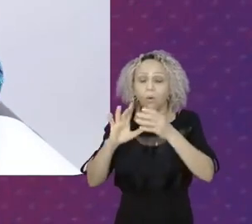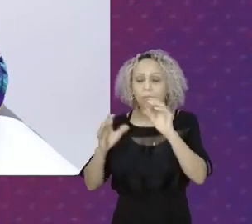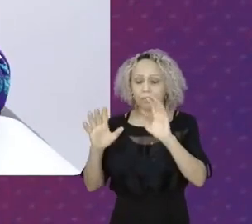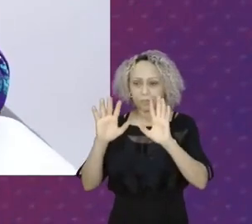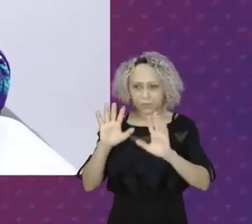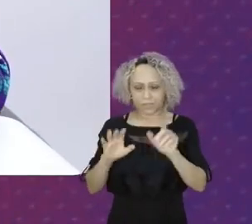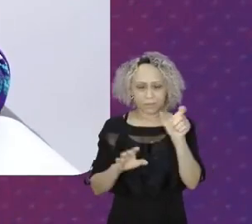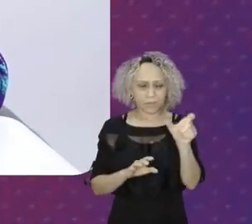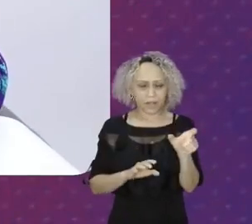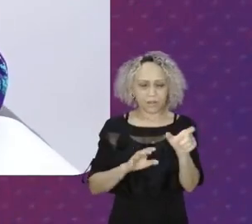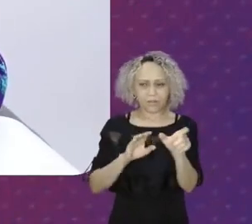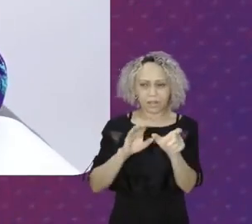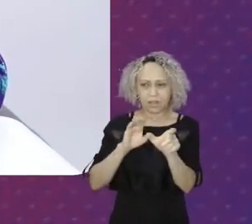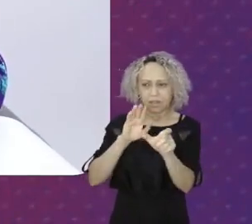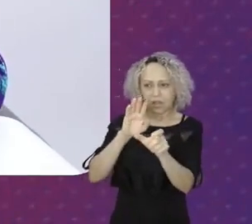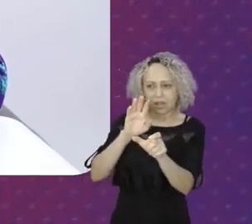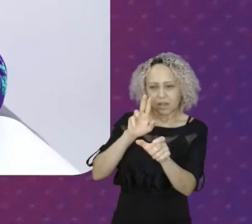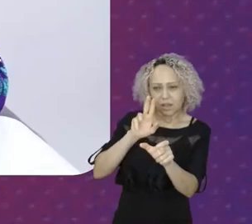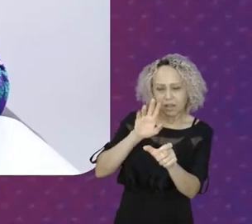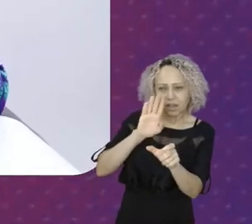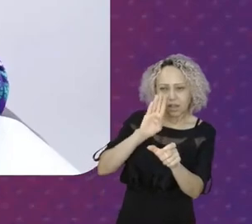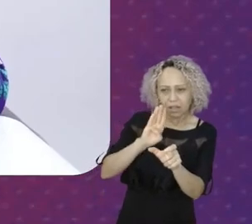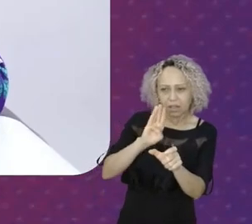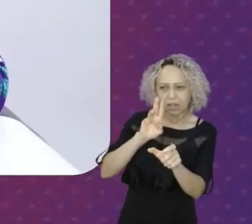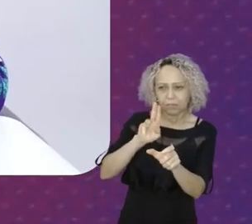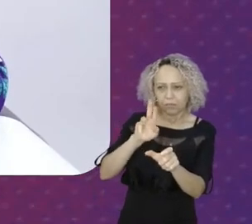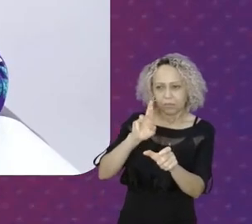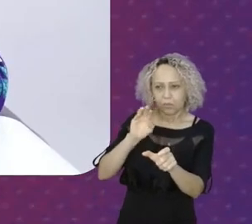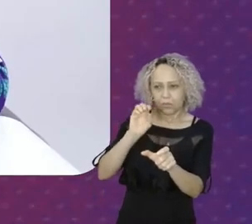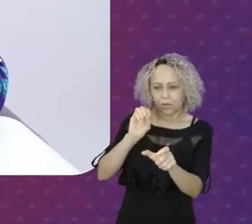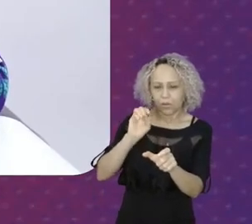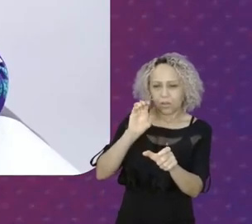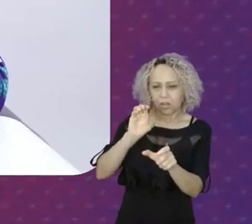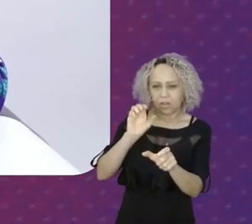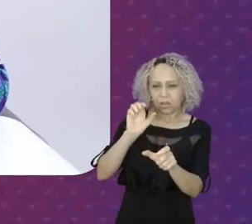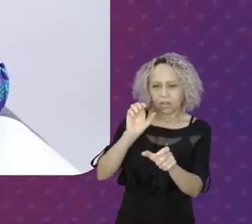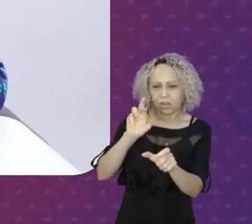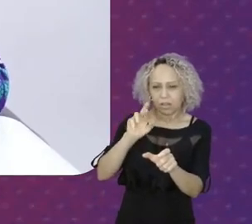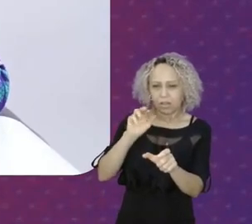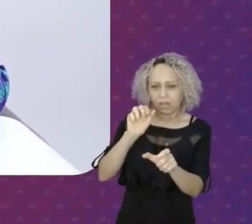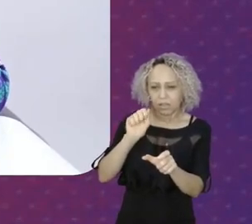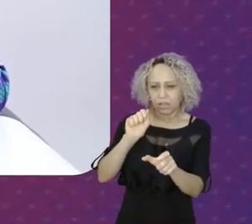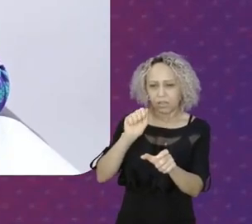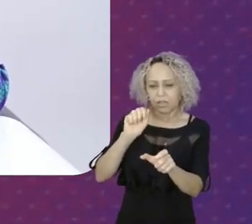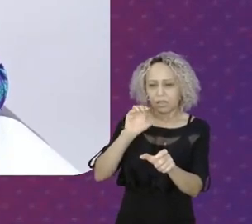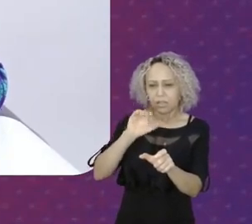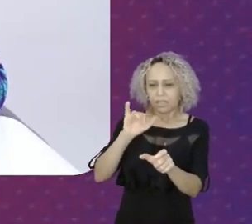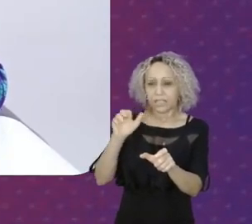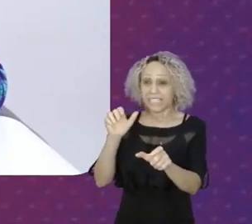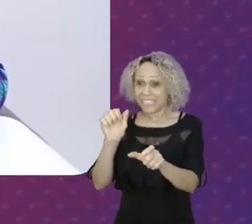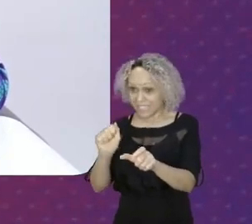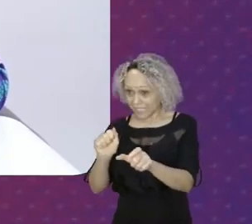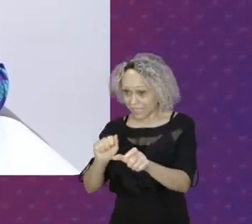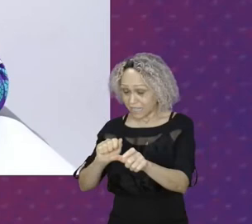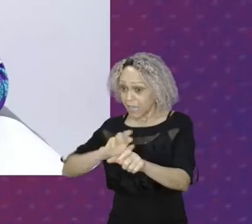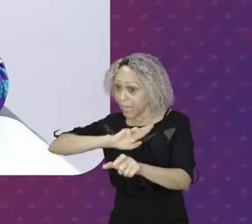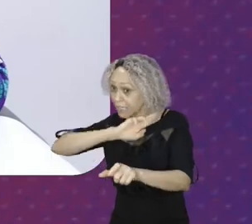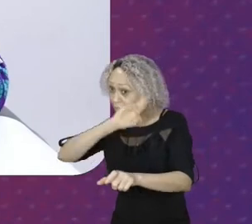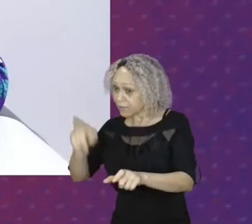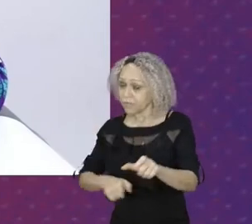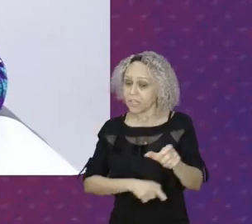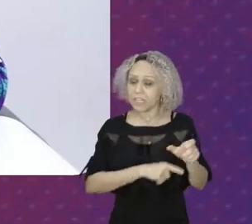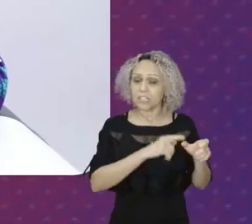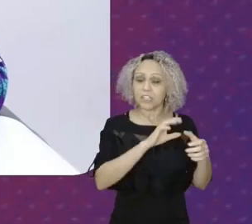burocracia específica para dificultar o acesso. Eu acompanho muito, sei a dificuldade que é para as mulheres